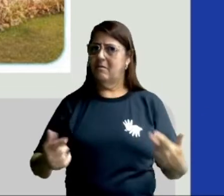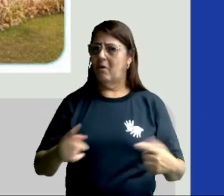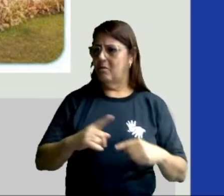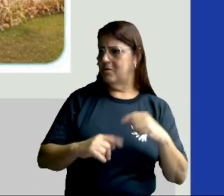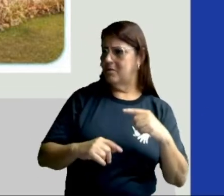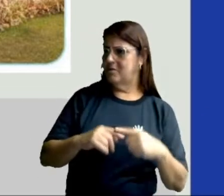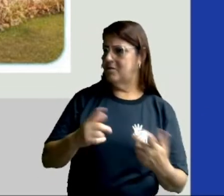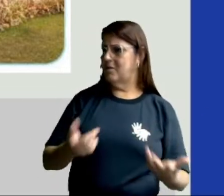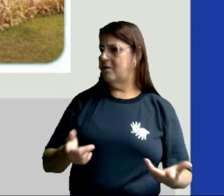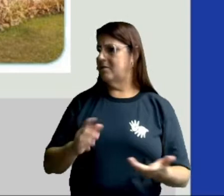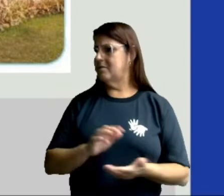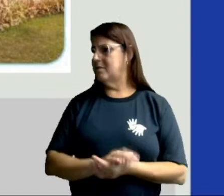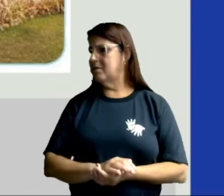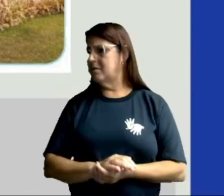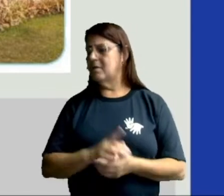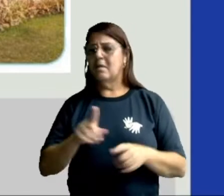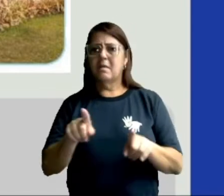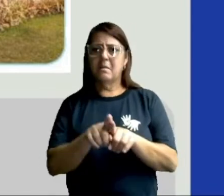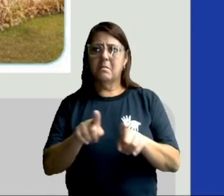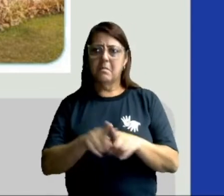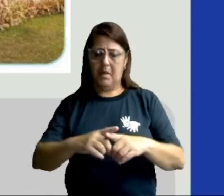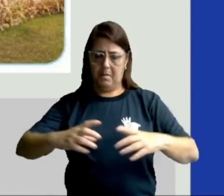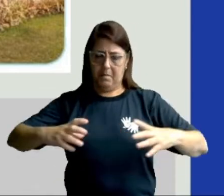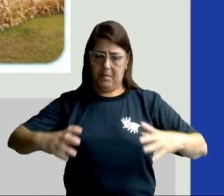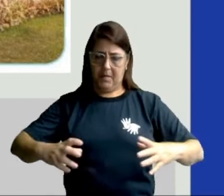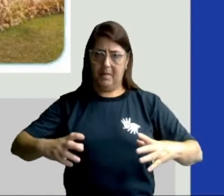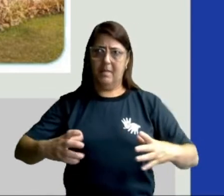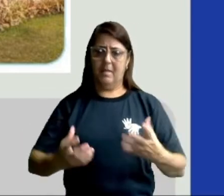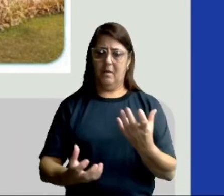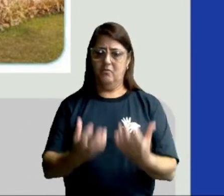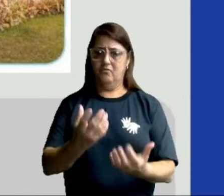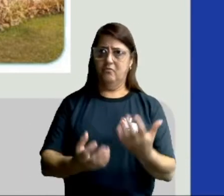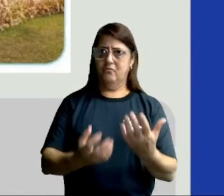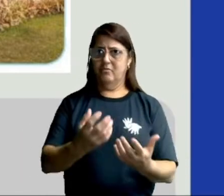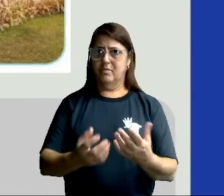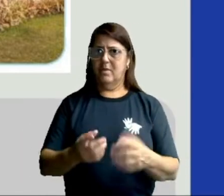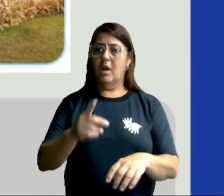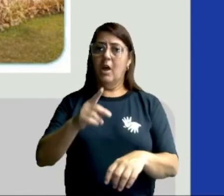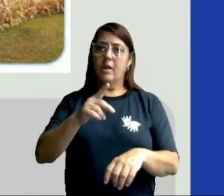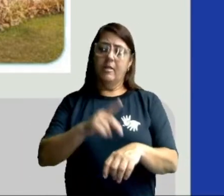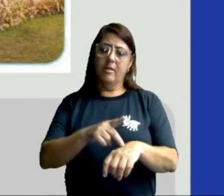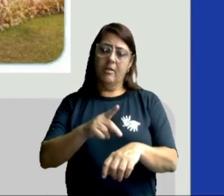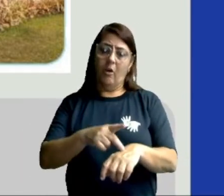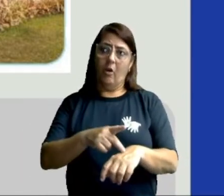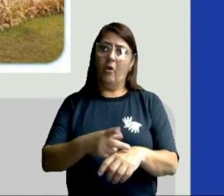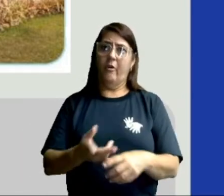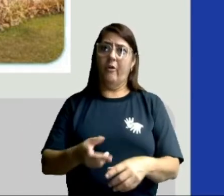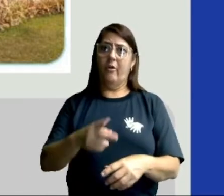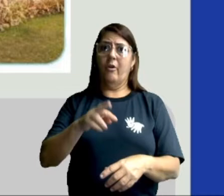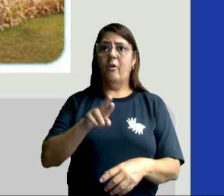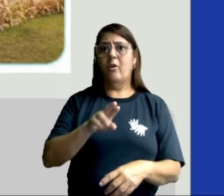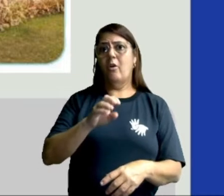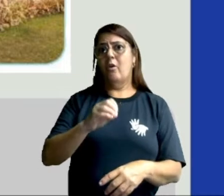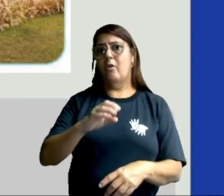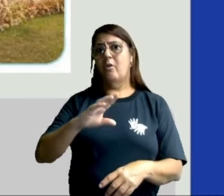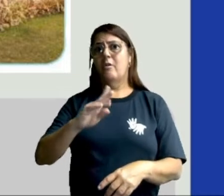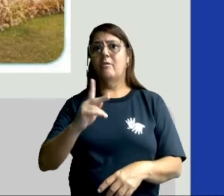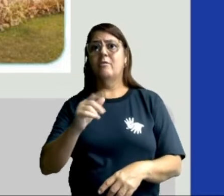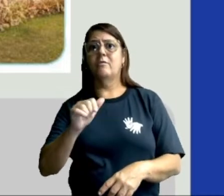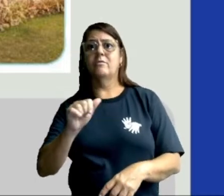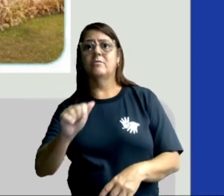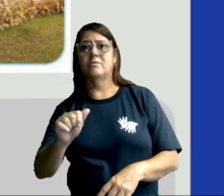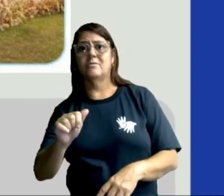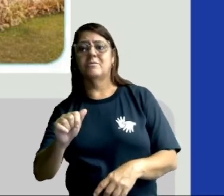por exemplo aí vasos, panelas de barro, né? E as rochas que podem ser utilizadas em construções, na